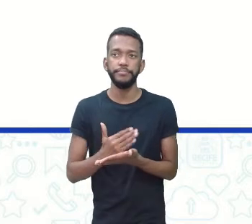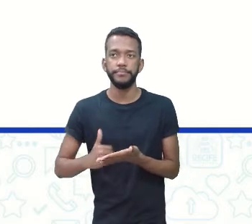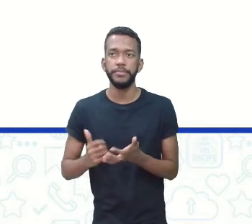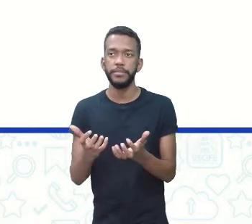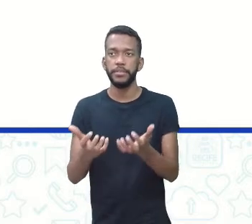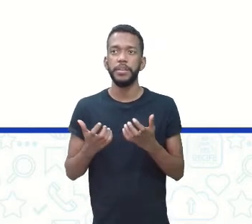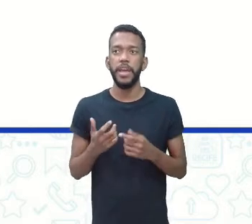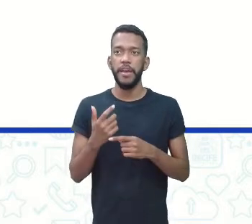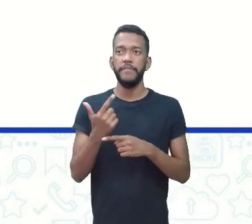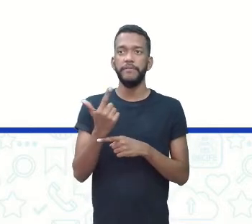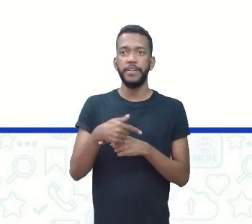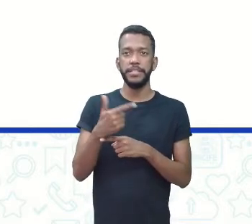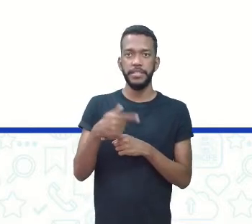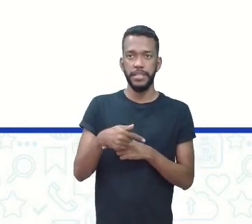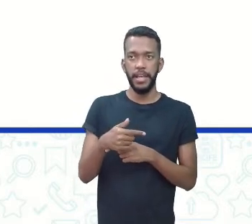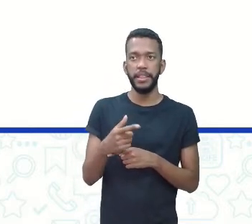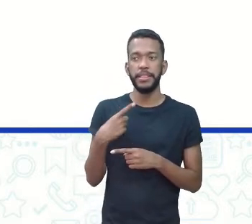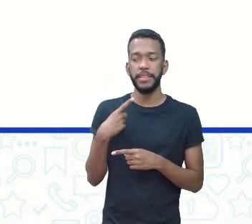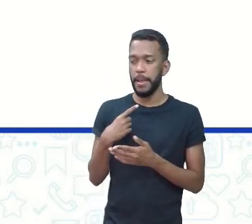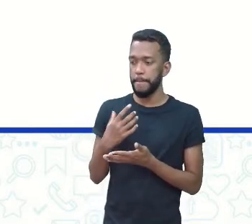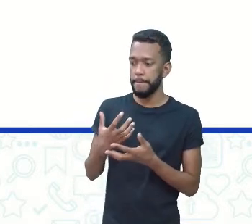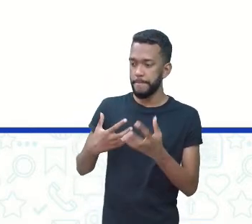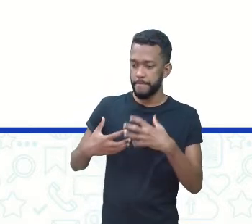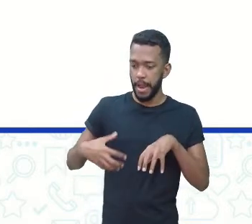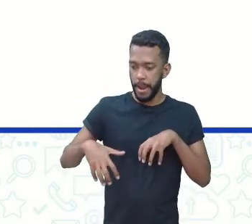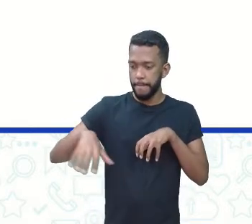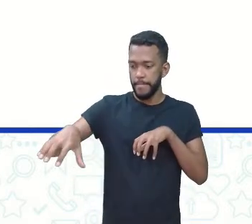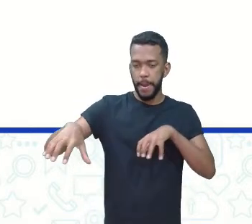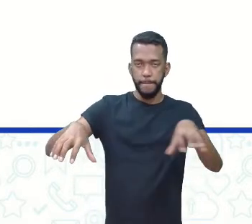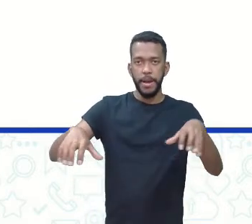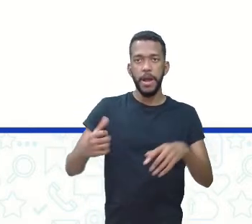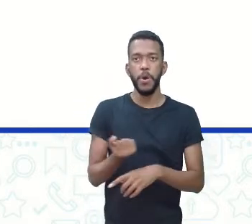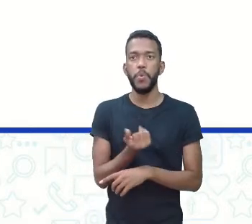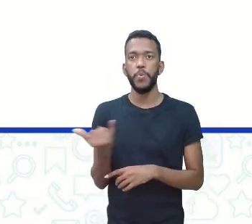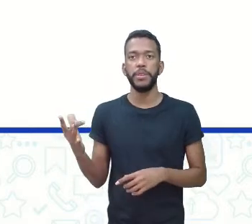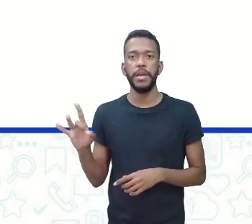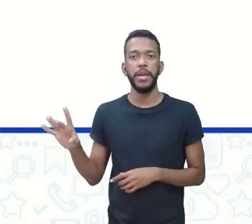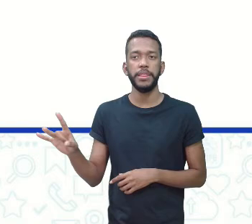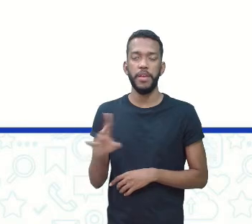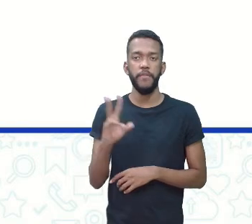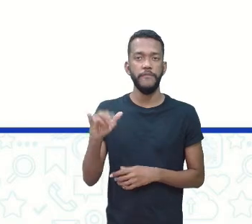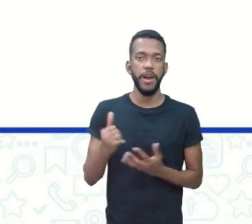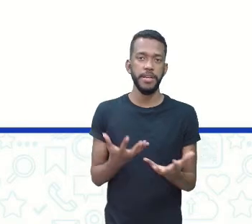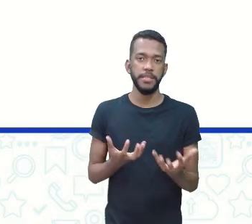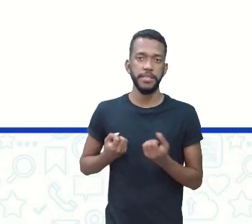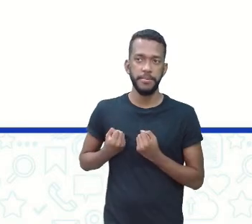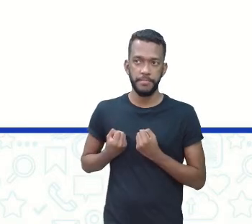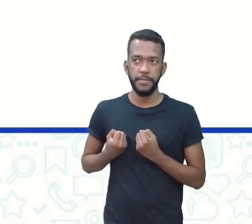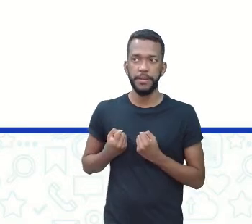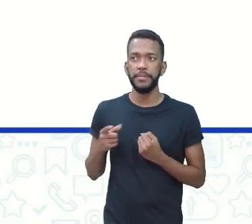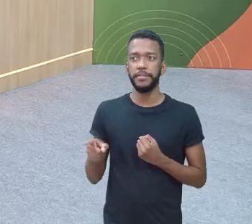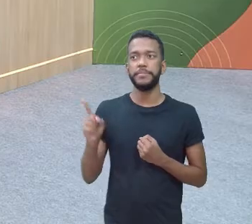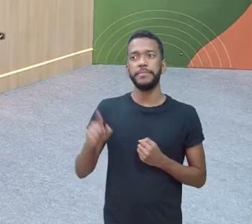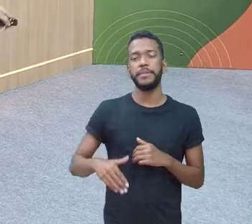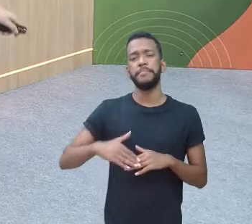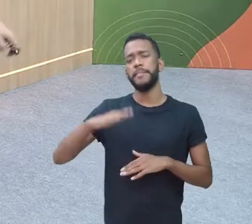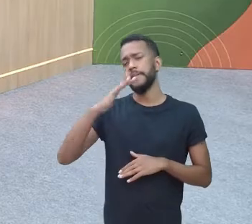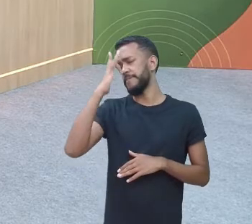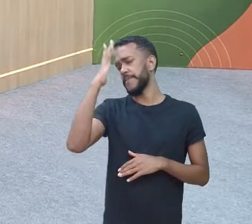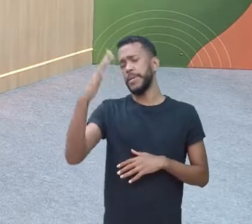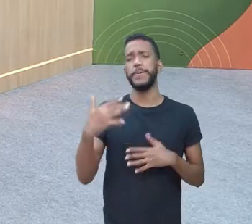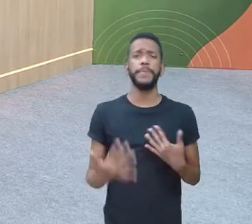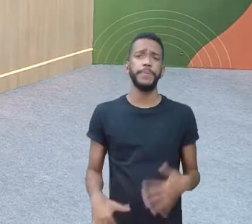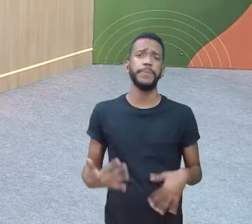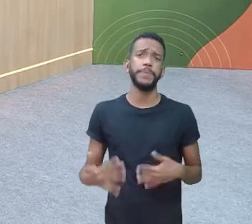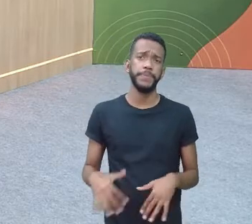27 guloseimas entre as 3 amigas dela. Quantas guloseimas cada uma receberá? Ah, essa daí tá muito fácil,